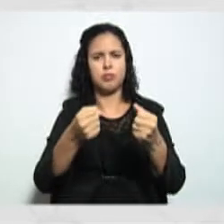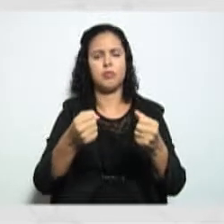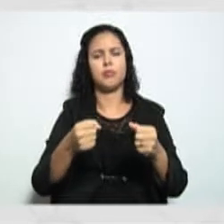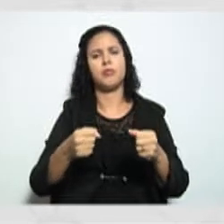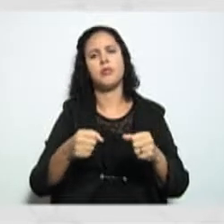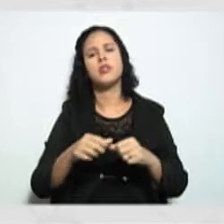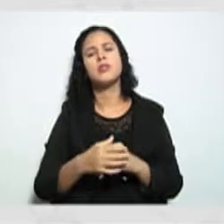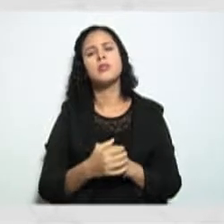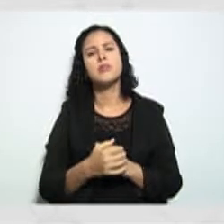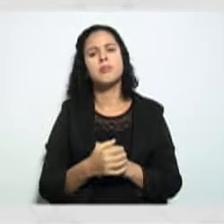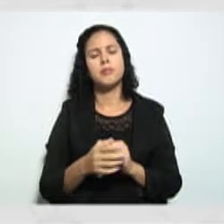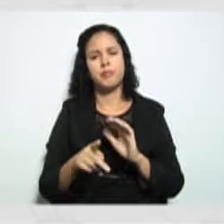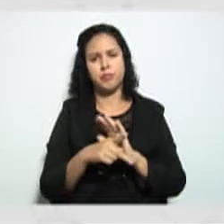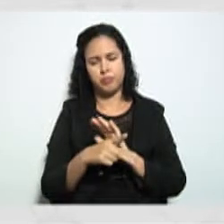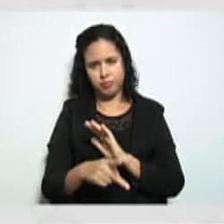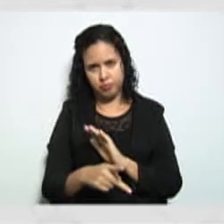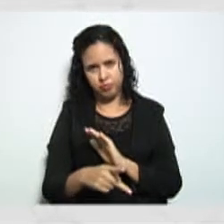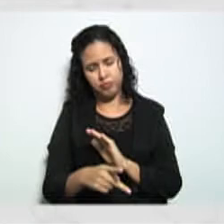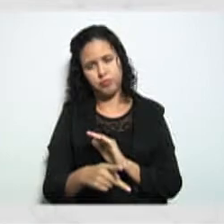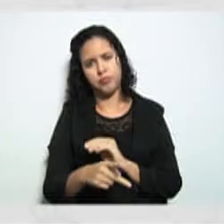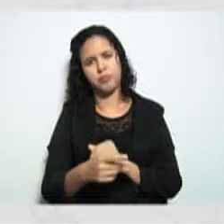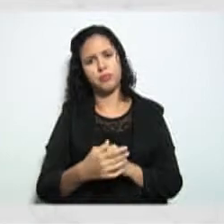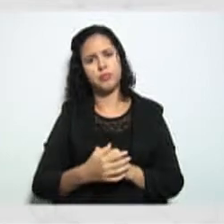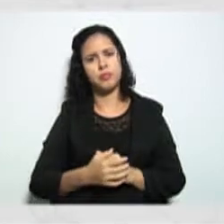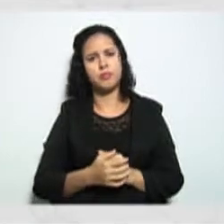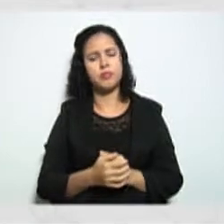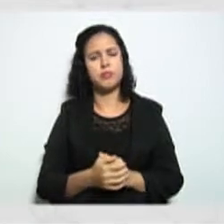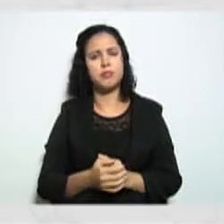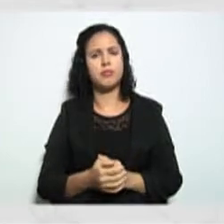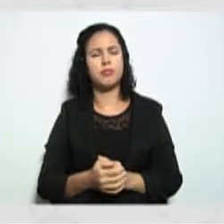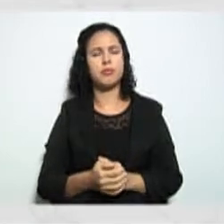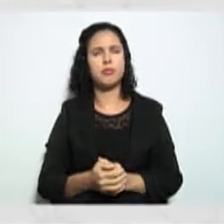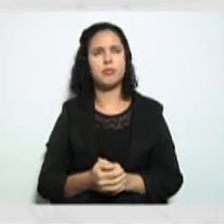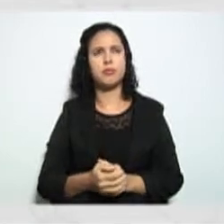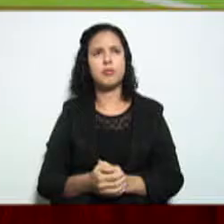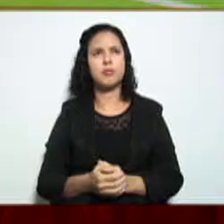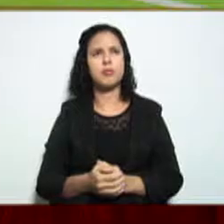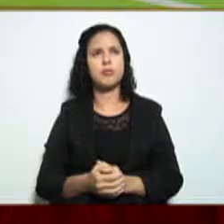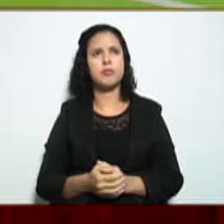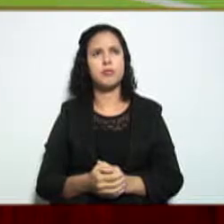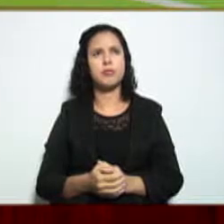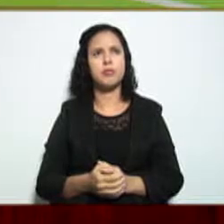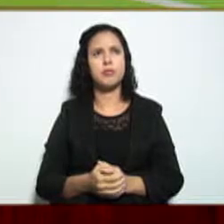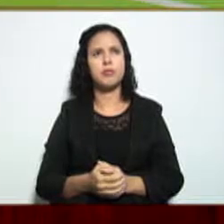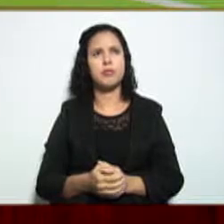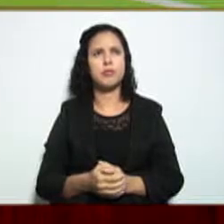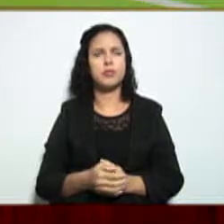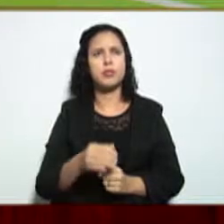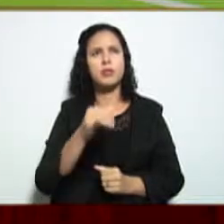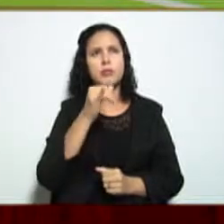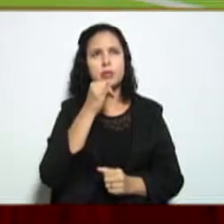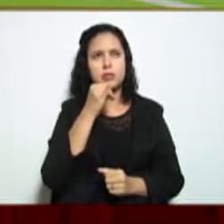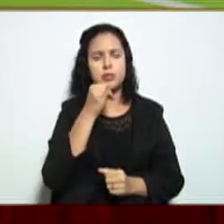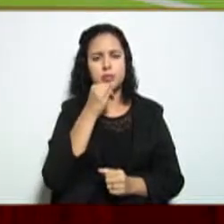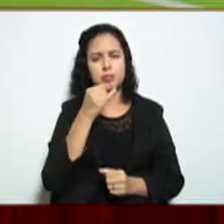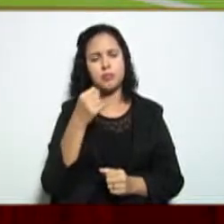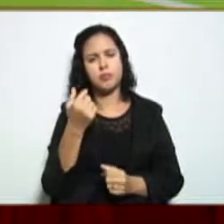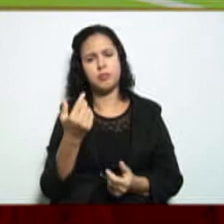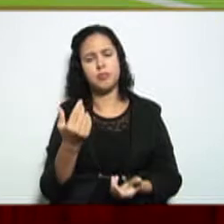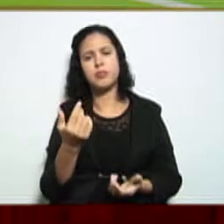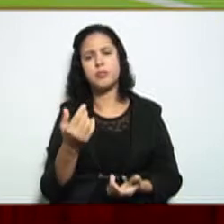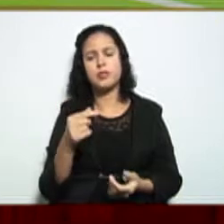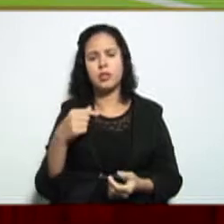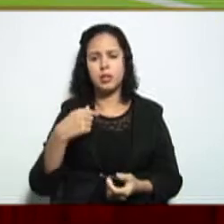a produção. Interessante, Denise, ver também que quando eu sou um produtor pequeno e eu vou comprar, por exemplo,